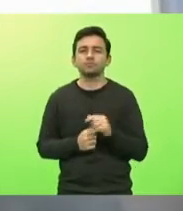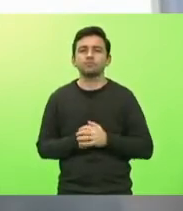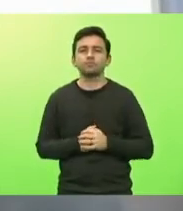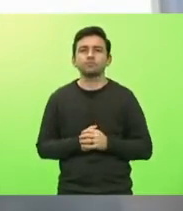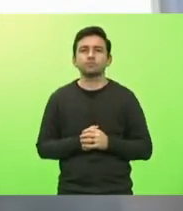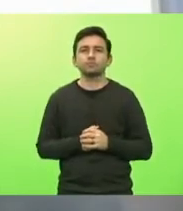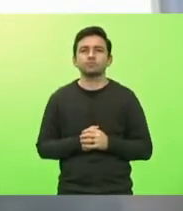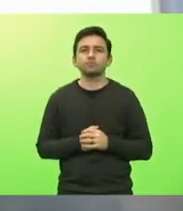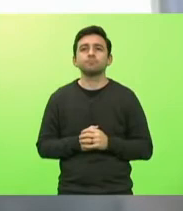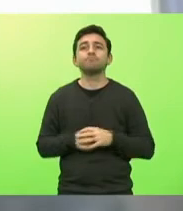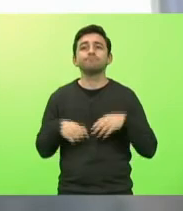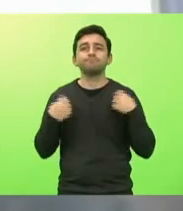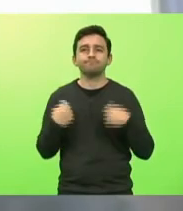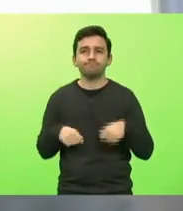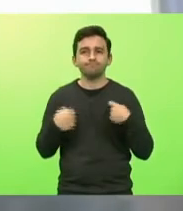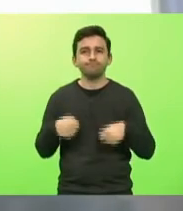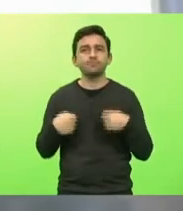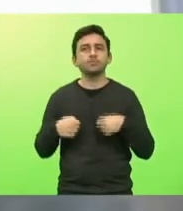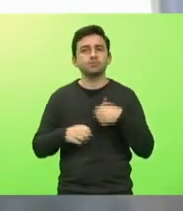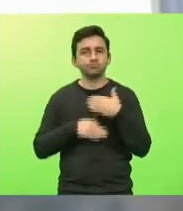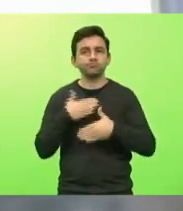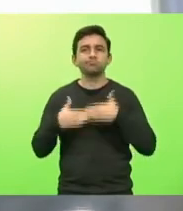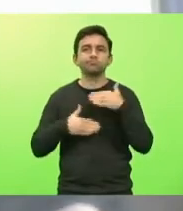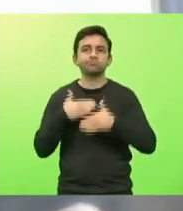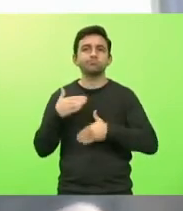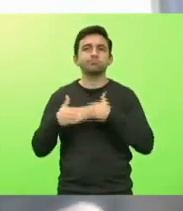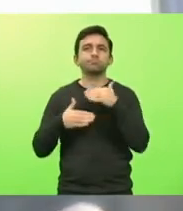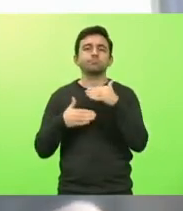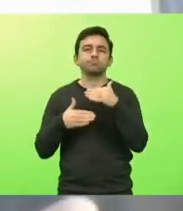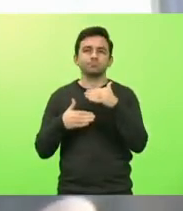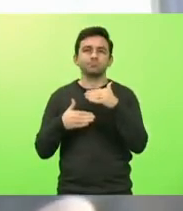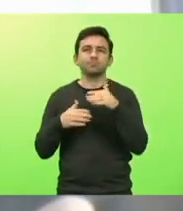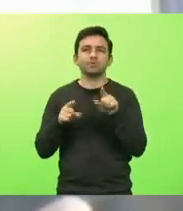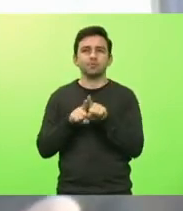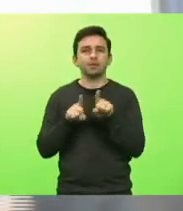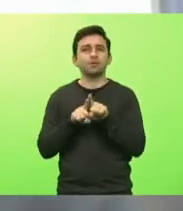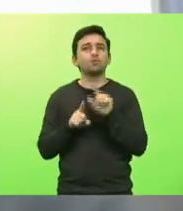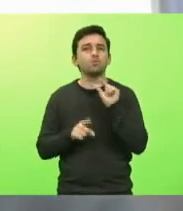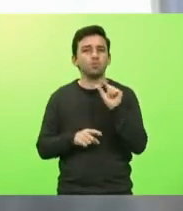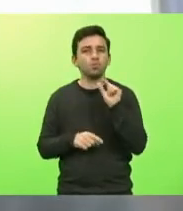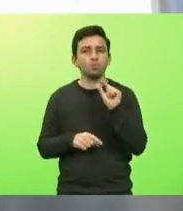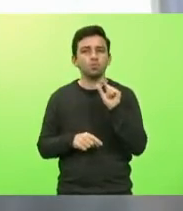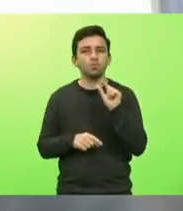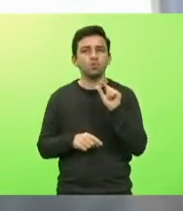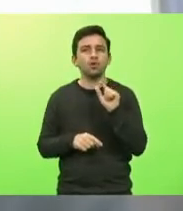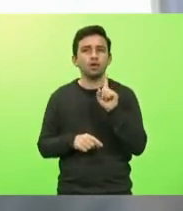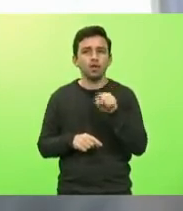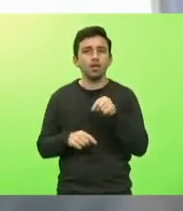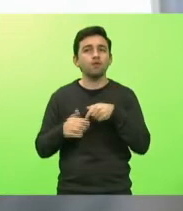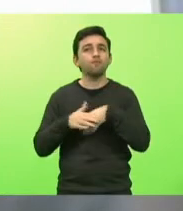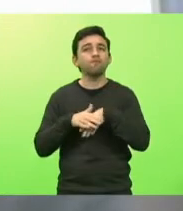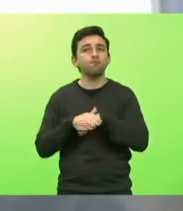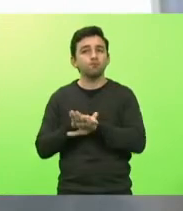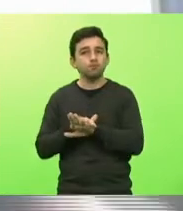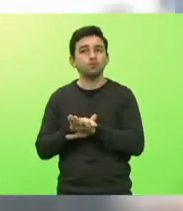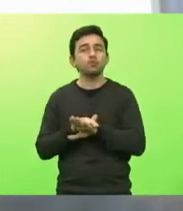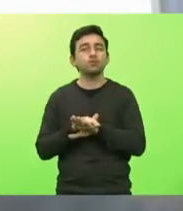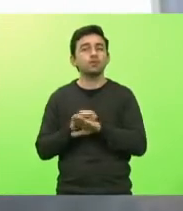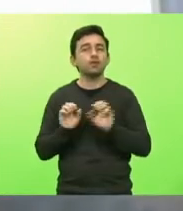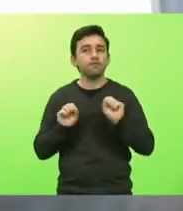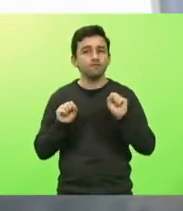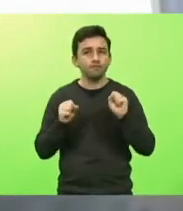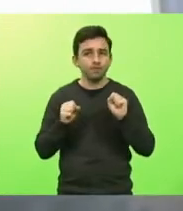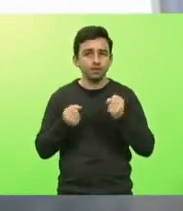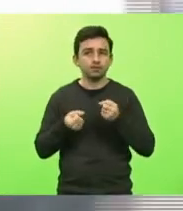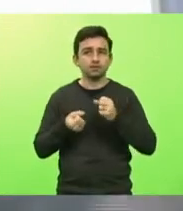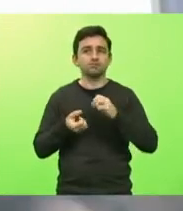que nós precisamos avançar um pouco na questão do Fundo de Defesa Civil, que ele